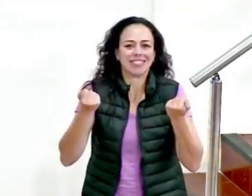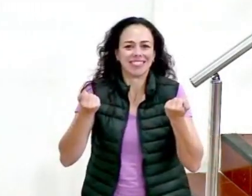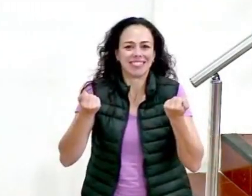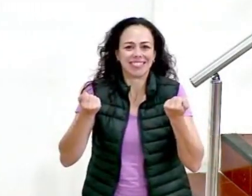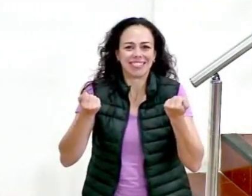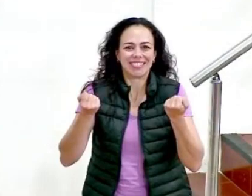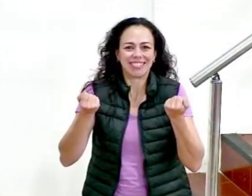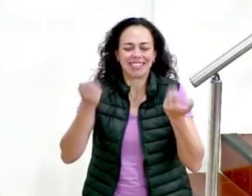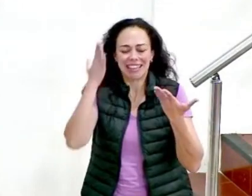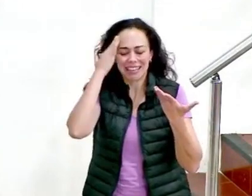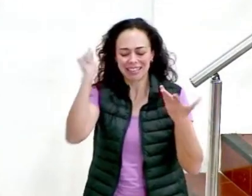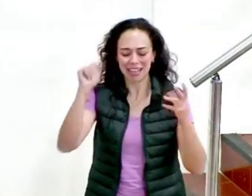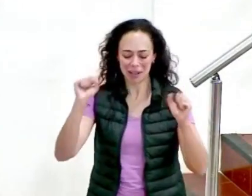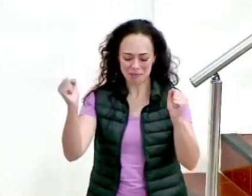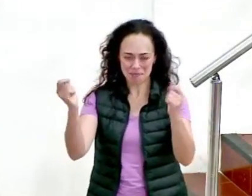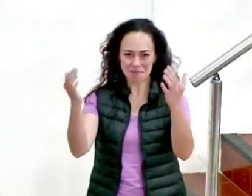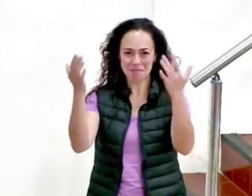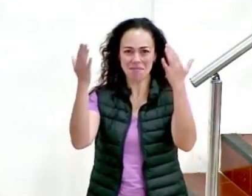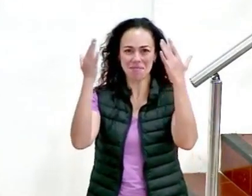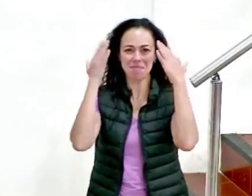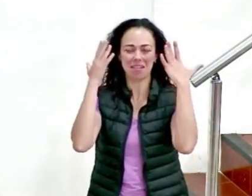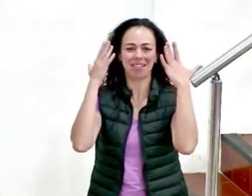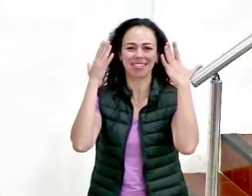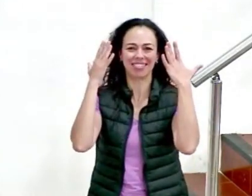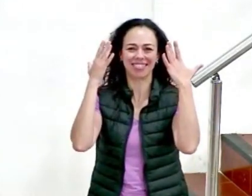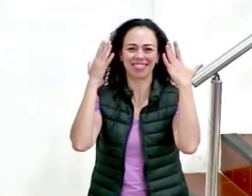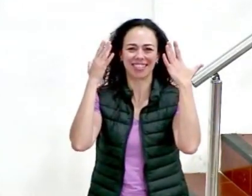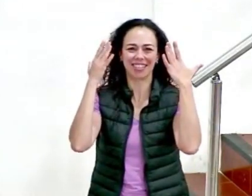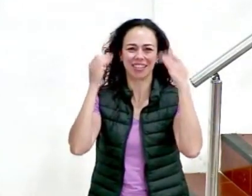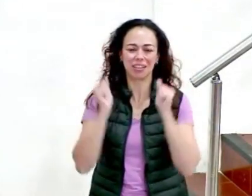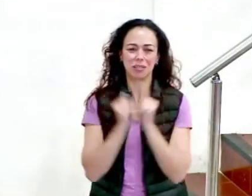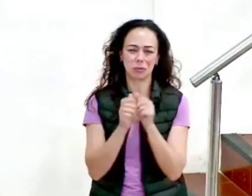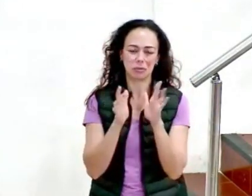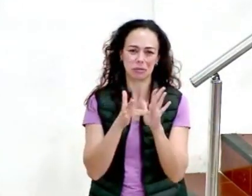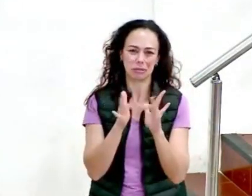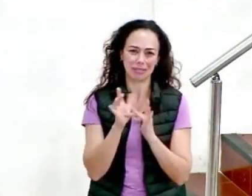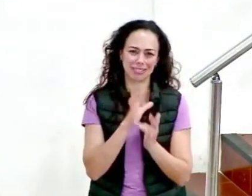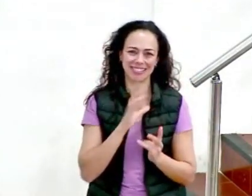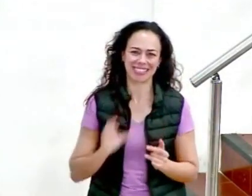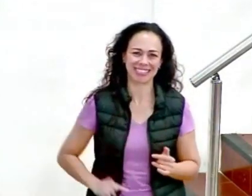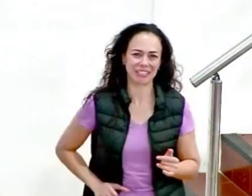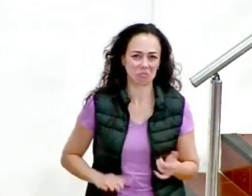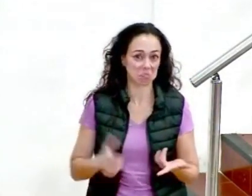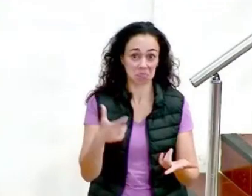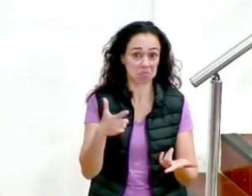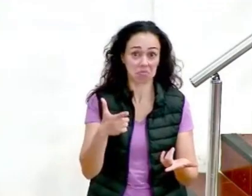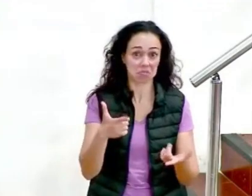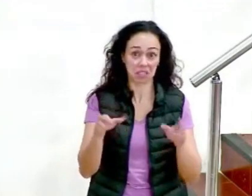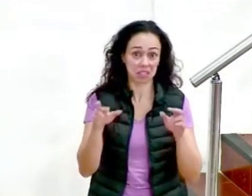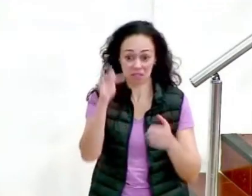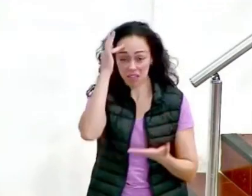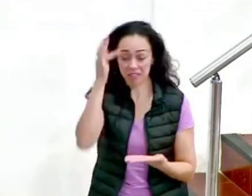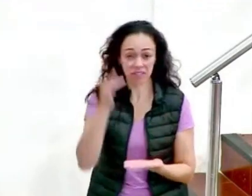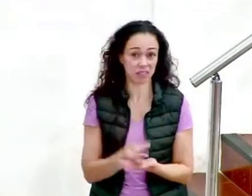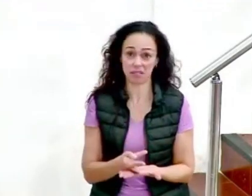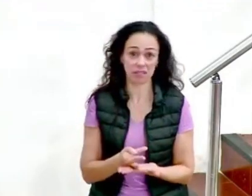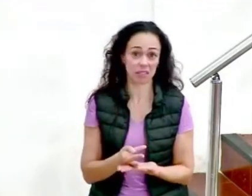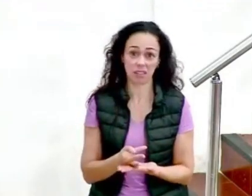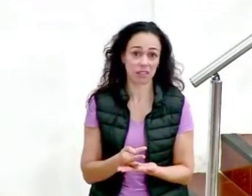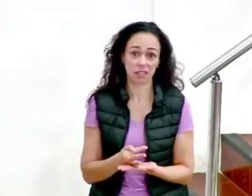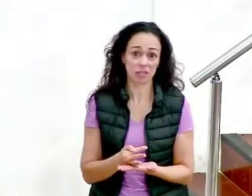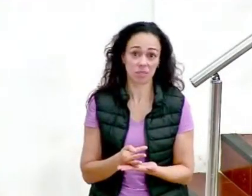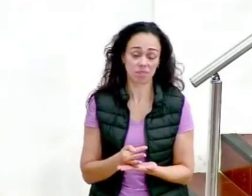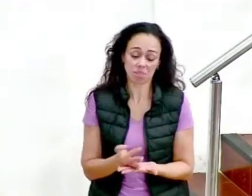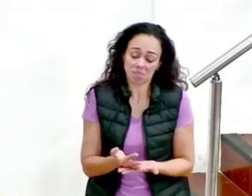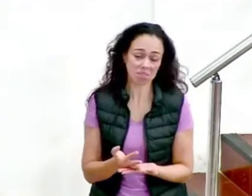dos benefícios da cruz de Cristo. Sem fé, Hebreus já deixou isso claro para nós,